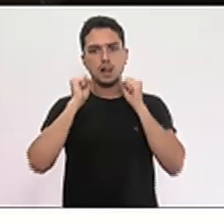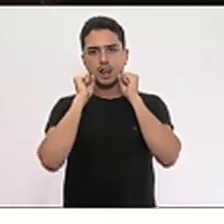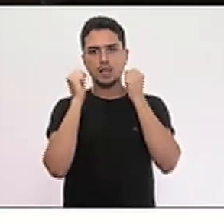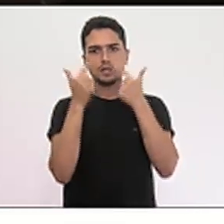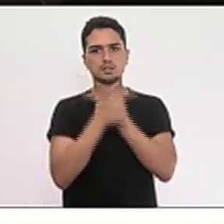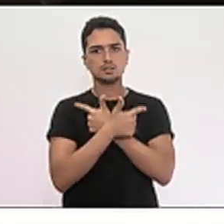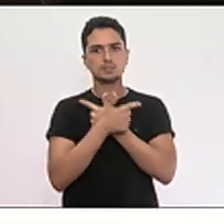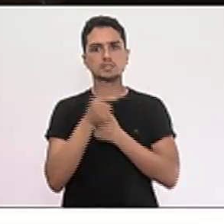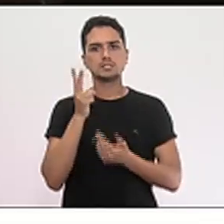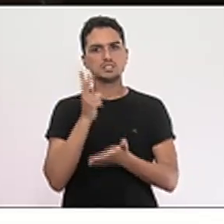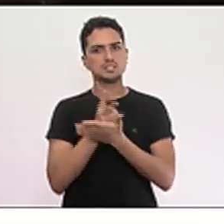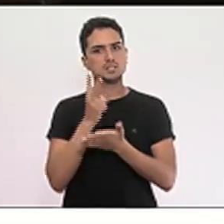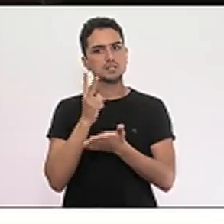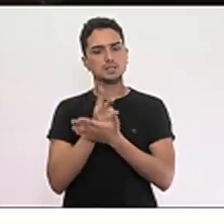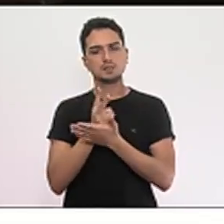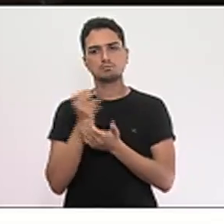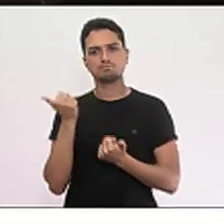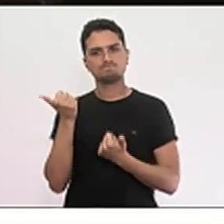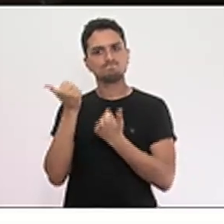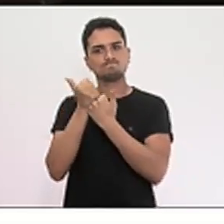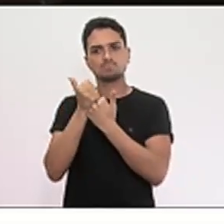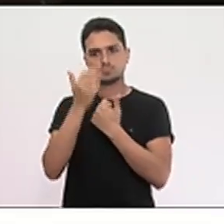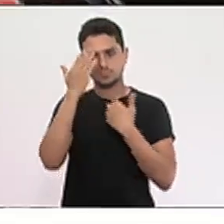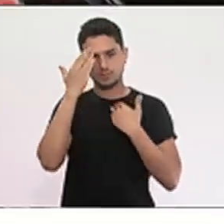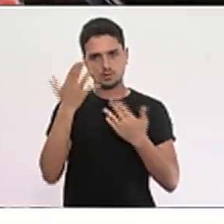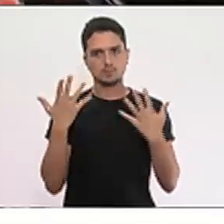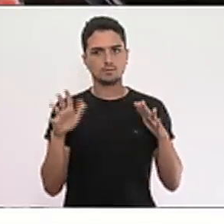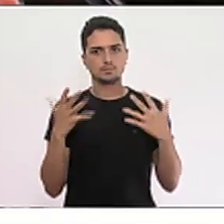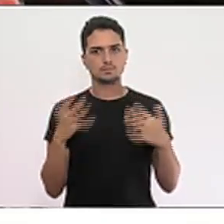faltou a população do Estado. Obrigado.